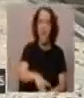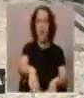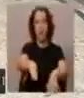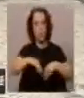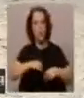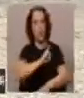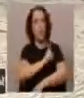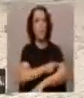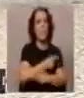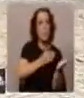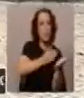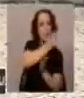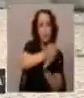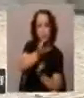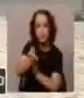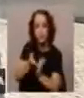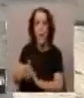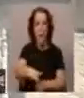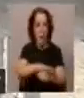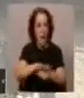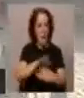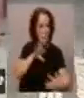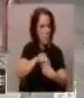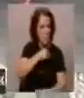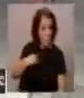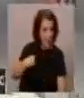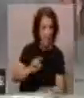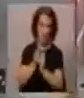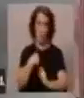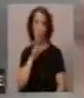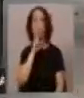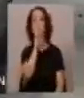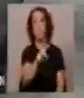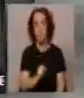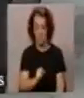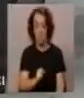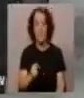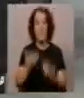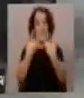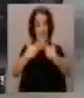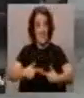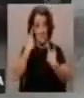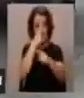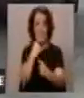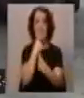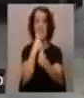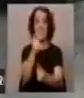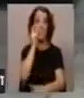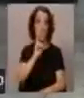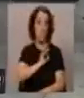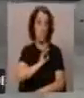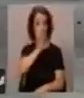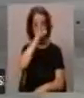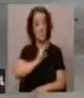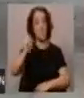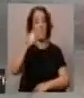competências diferenciadas, algumas da área médica. Eu quero dizer é que os sindicatos da enfermagem dizem claramente à Sra. Ministra da Saúde que